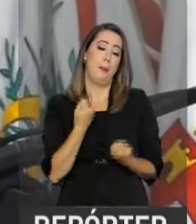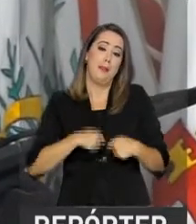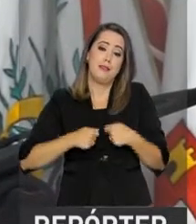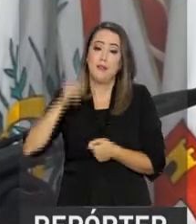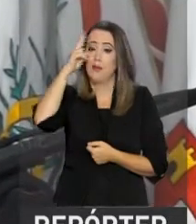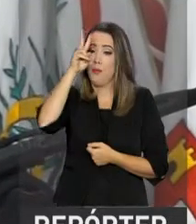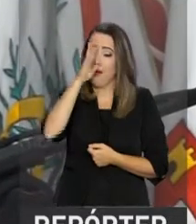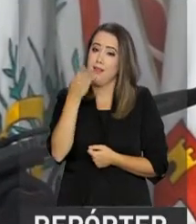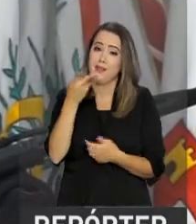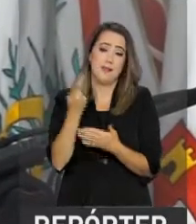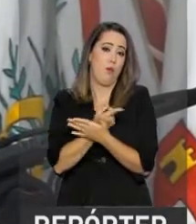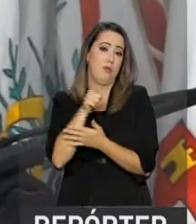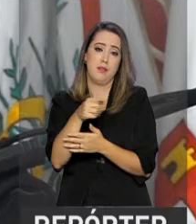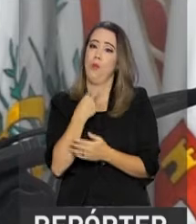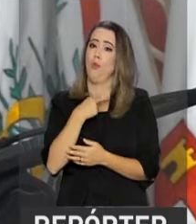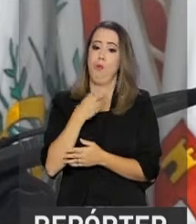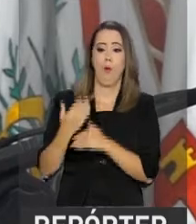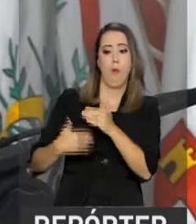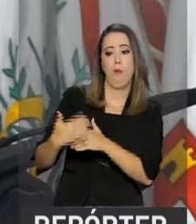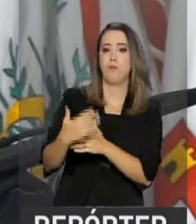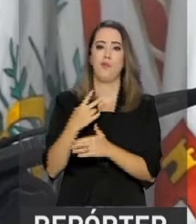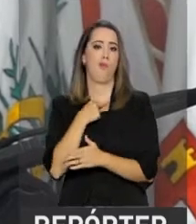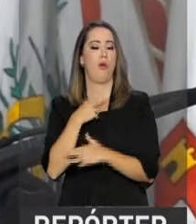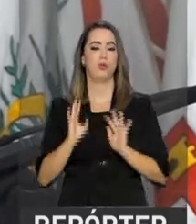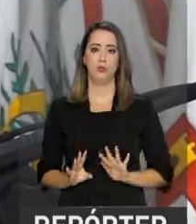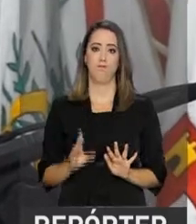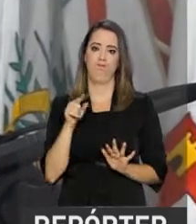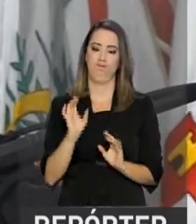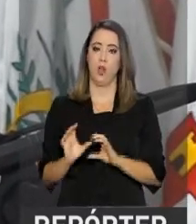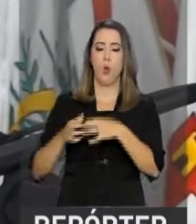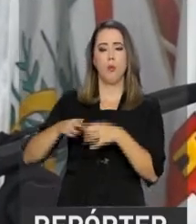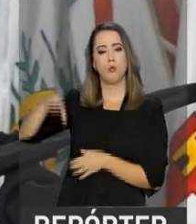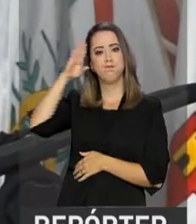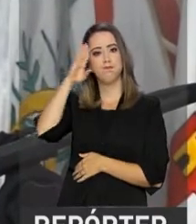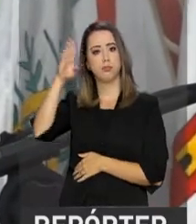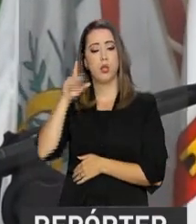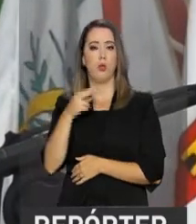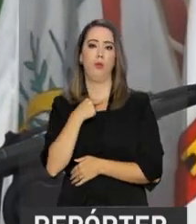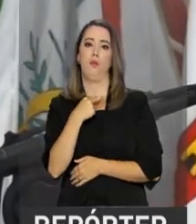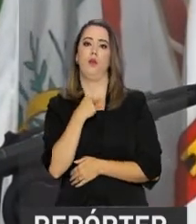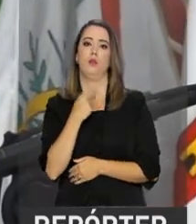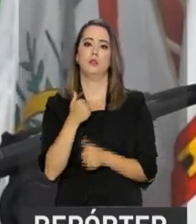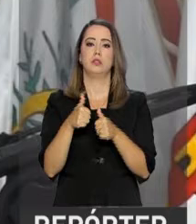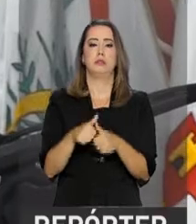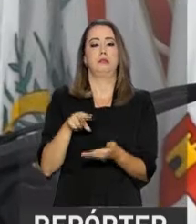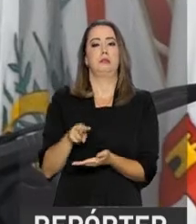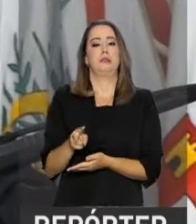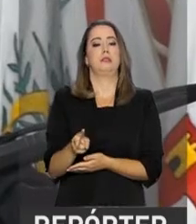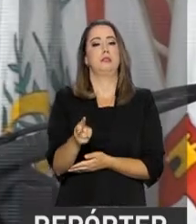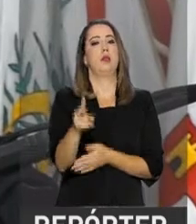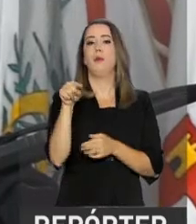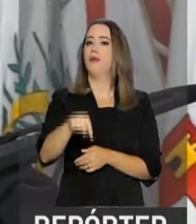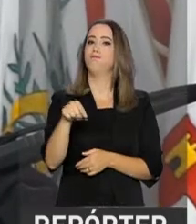extraordinária que não pode perdurar as forças armadas não podem ficar permanentemente